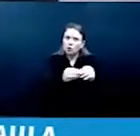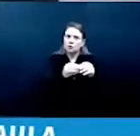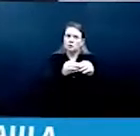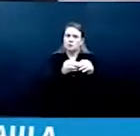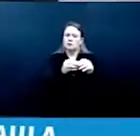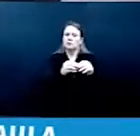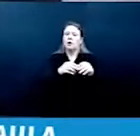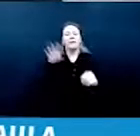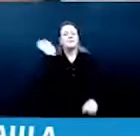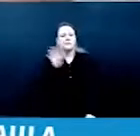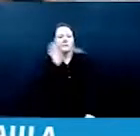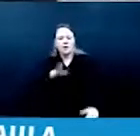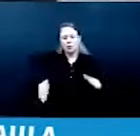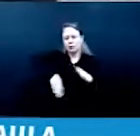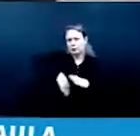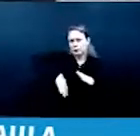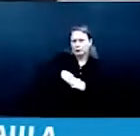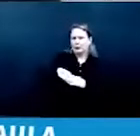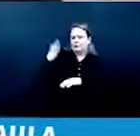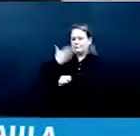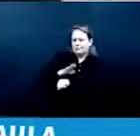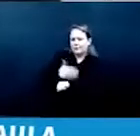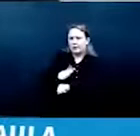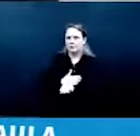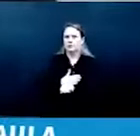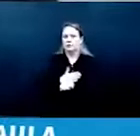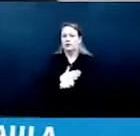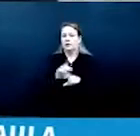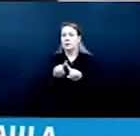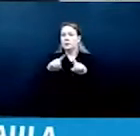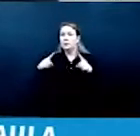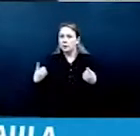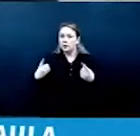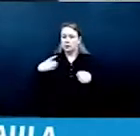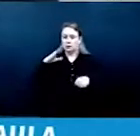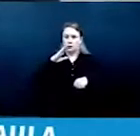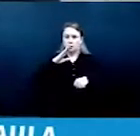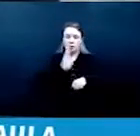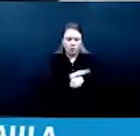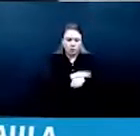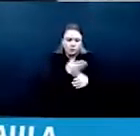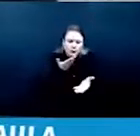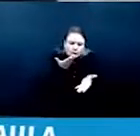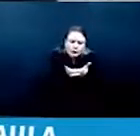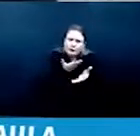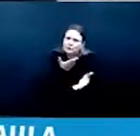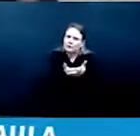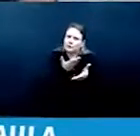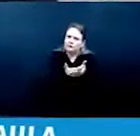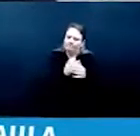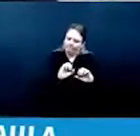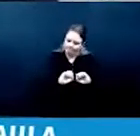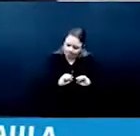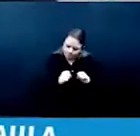que é legal jogar bola, é legal praticar o esporte, mas nesse momento de formação é